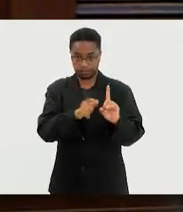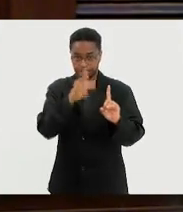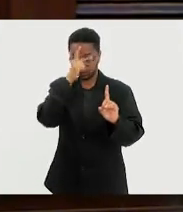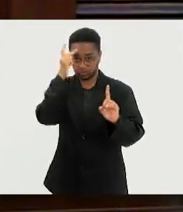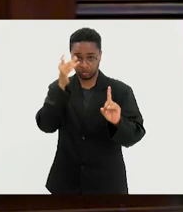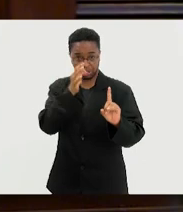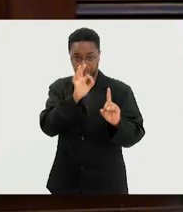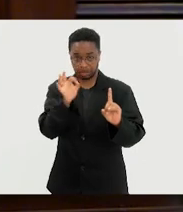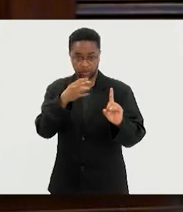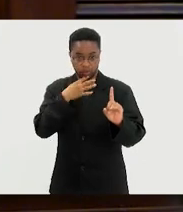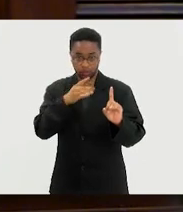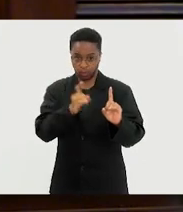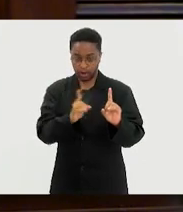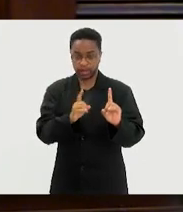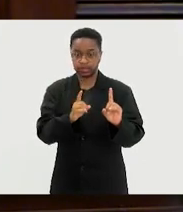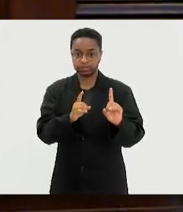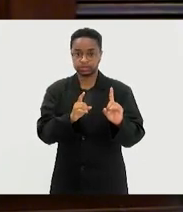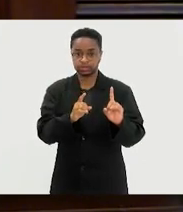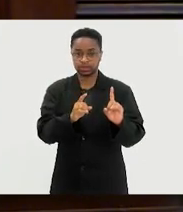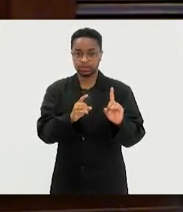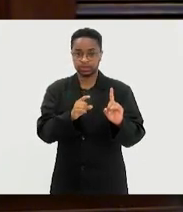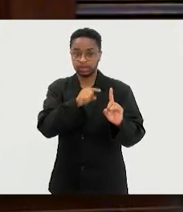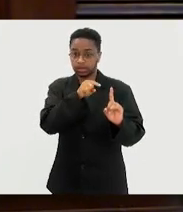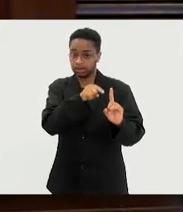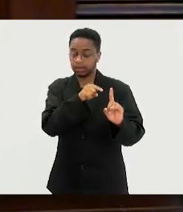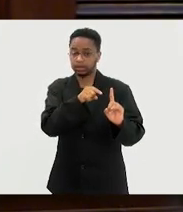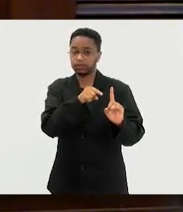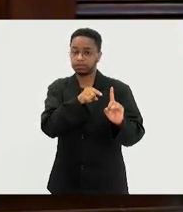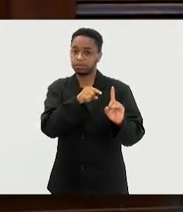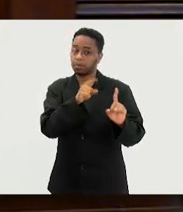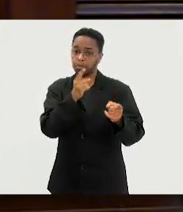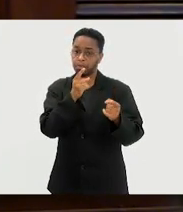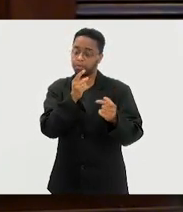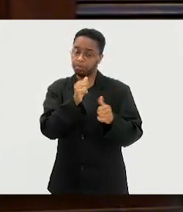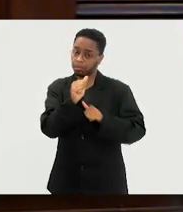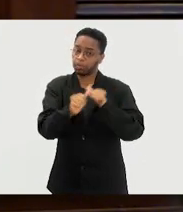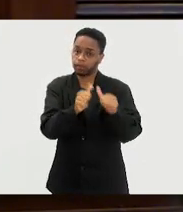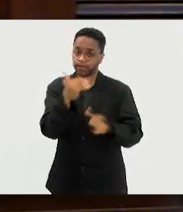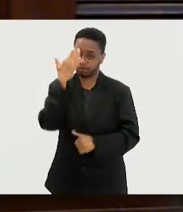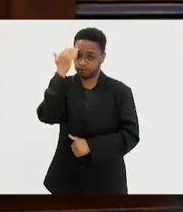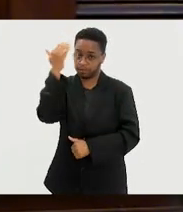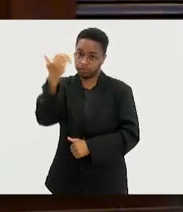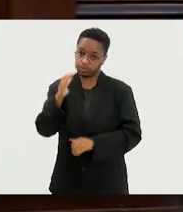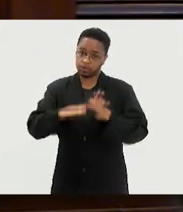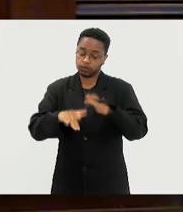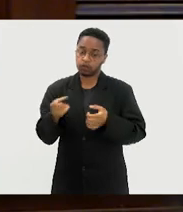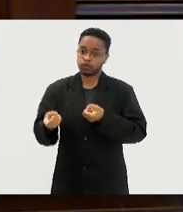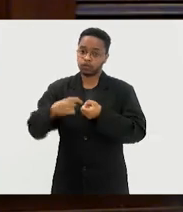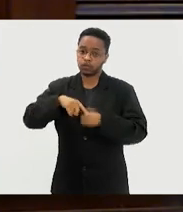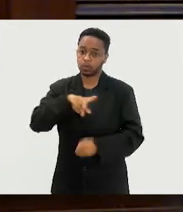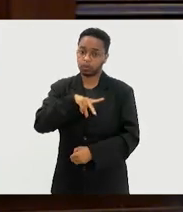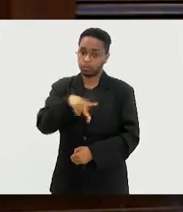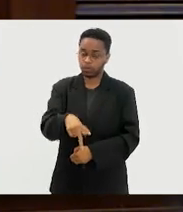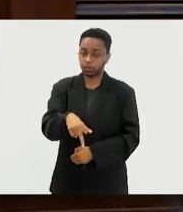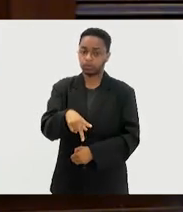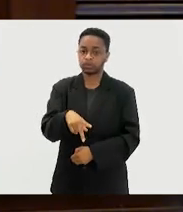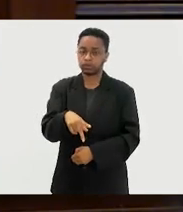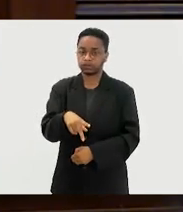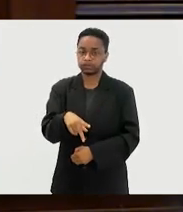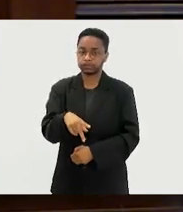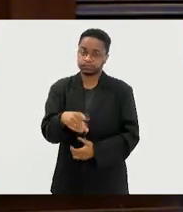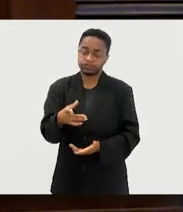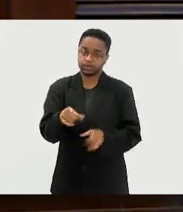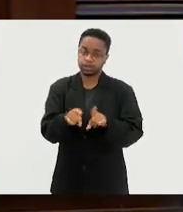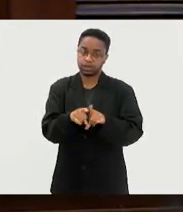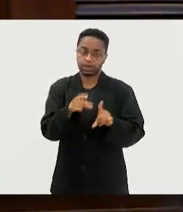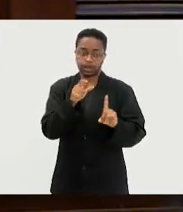o transforma num sujeito mega conhecido. O cara deve ter voltado para Portugal. Ele ainda chegou a declarar,